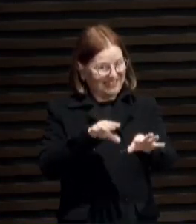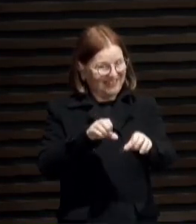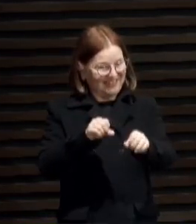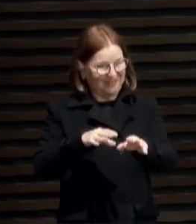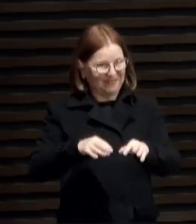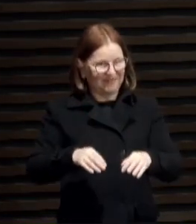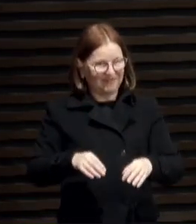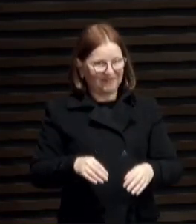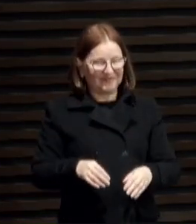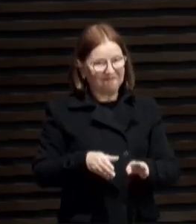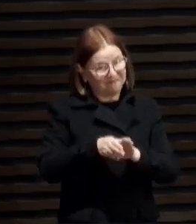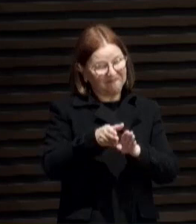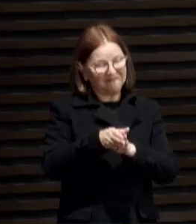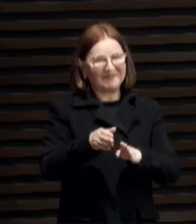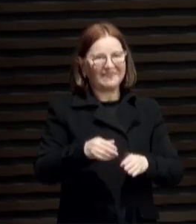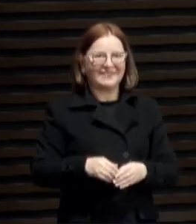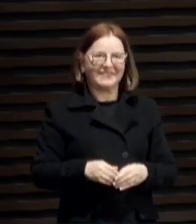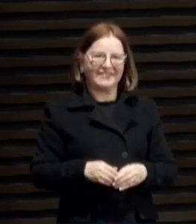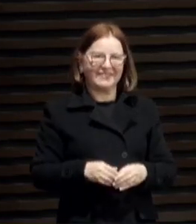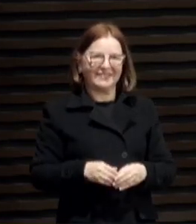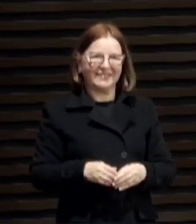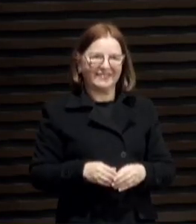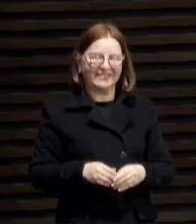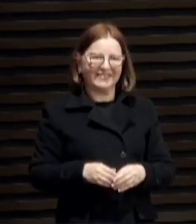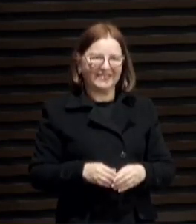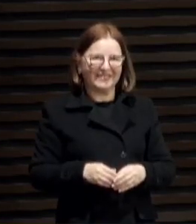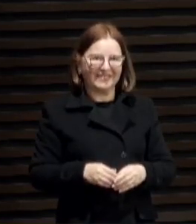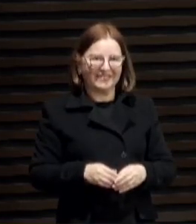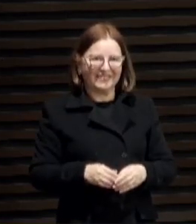e nos advertindo com as nossas indiferenças.